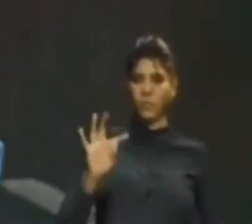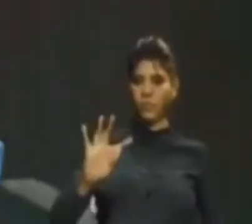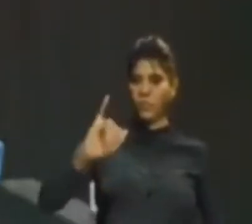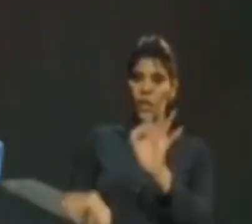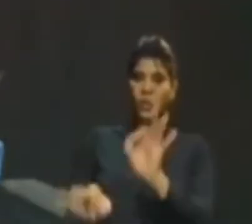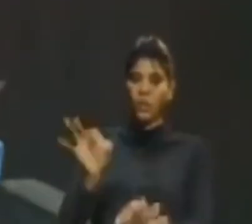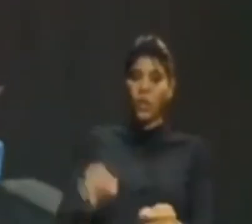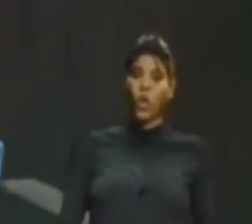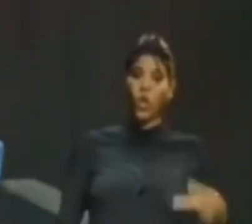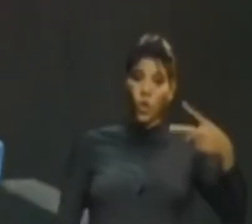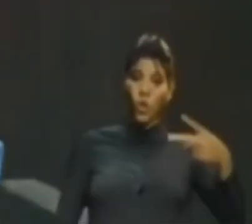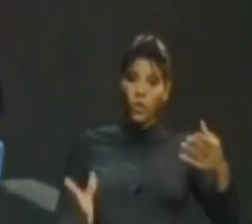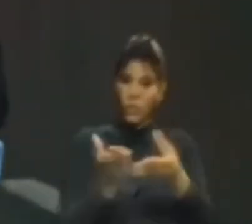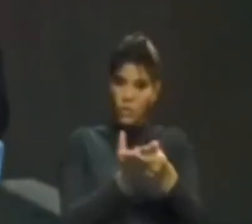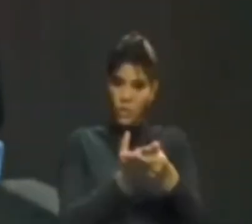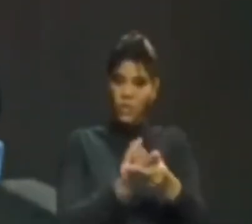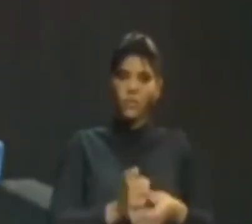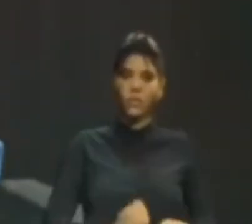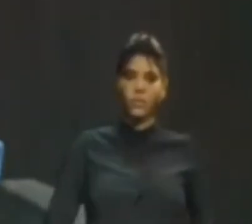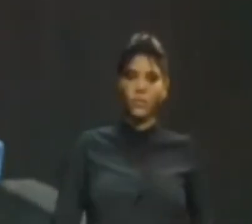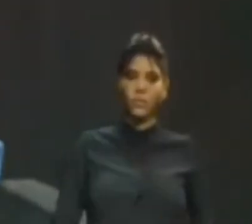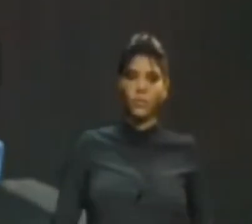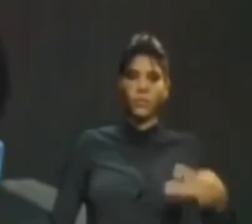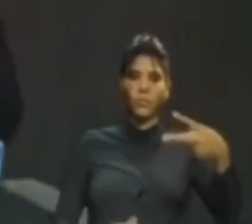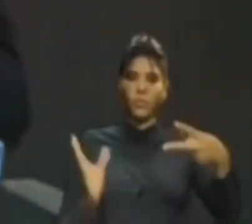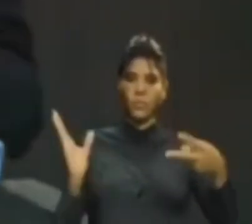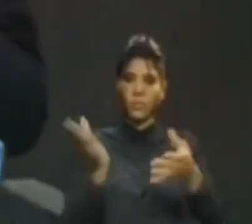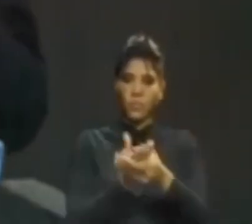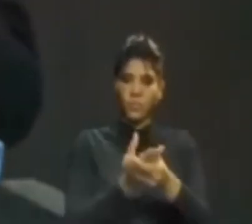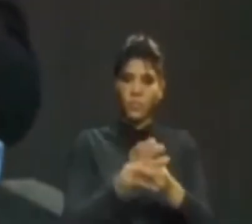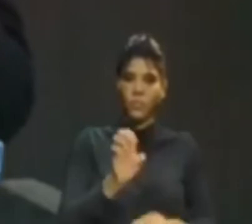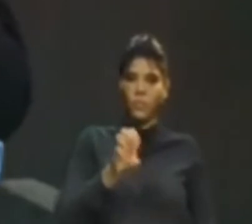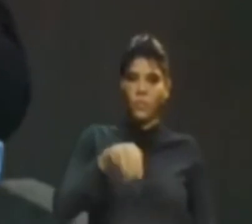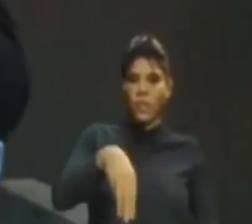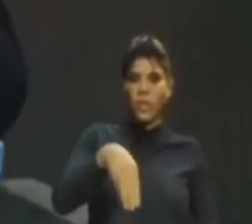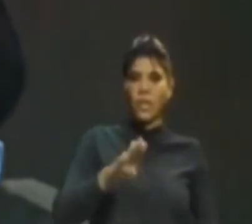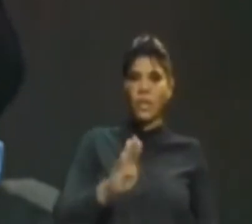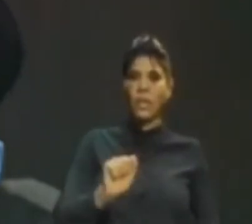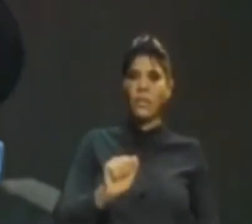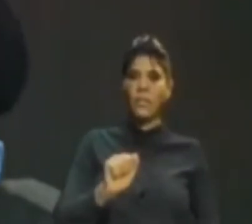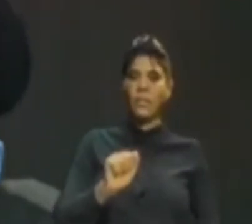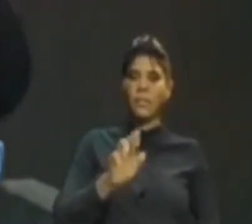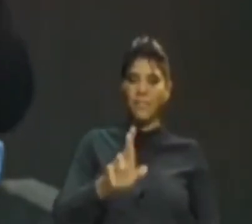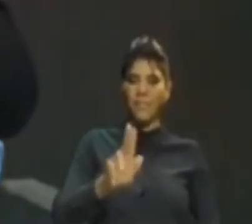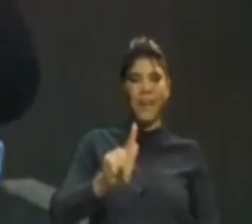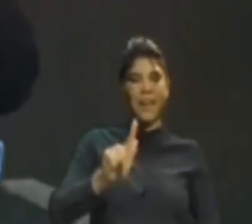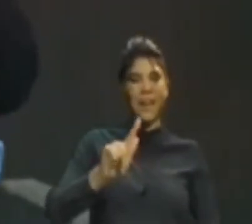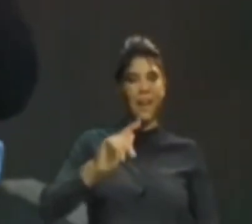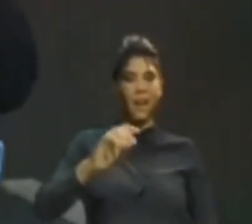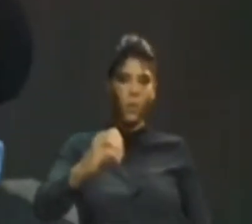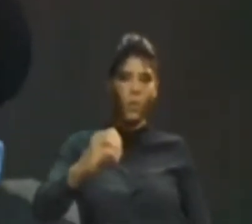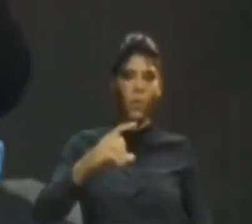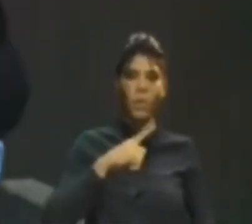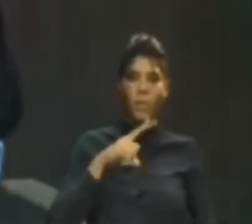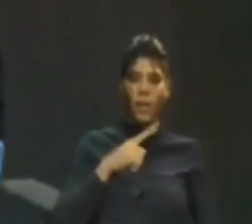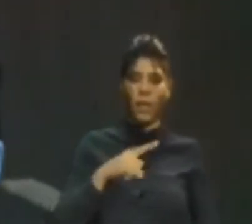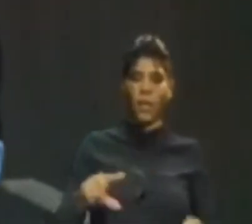jogando dois recursos dois recursos de embargos seja embargos para Inclusive a ver maior